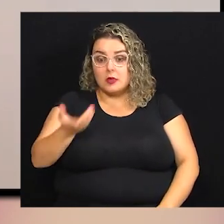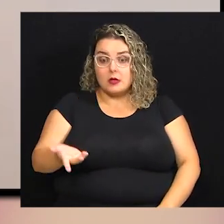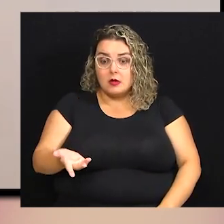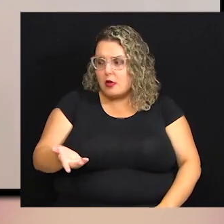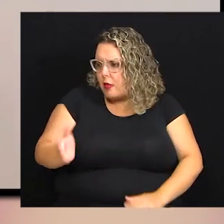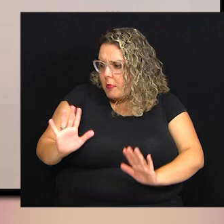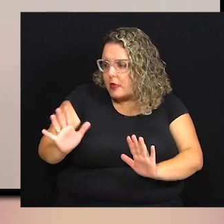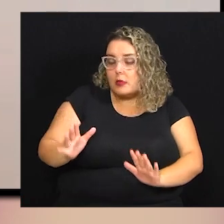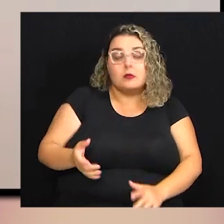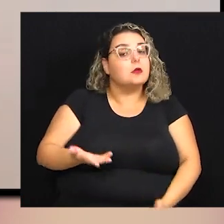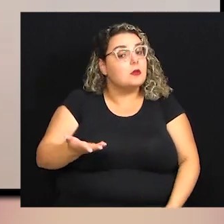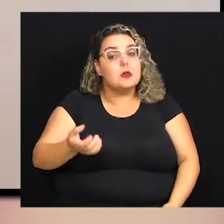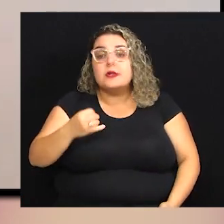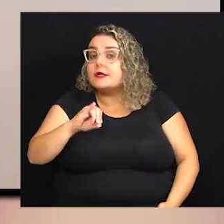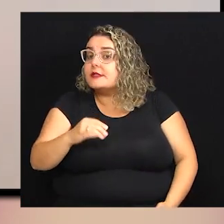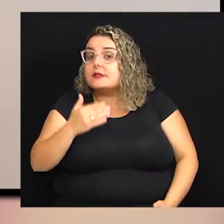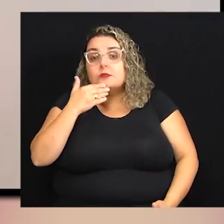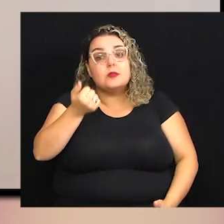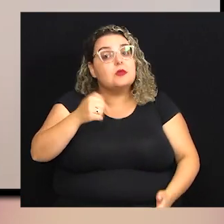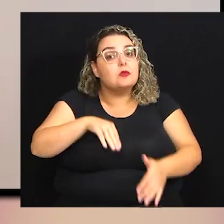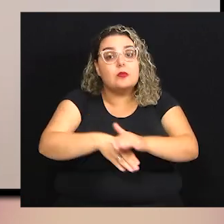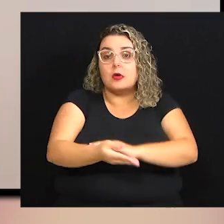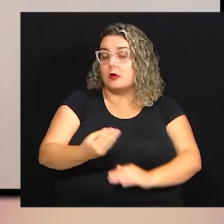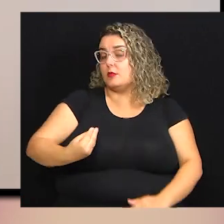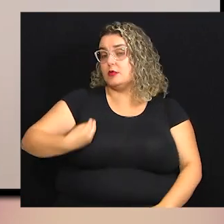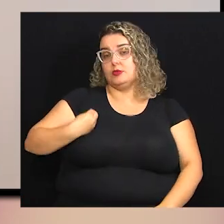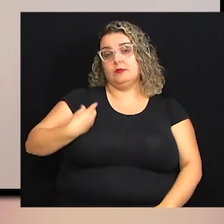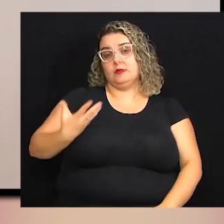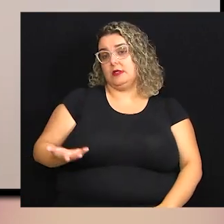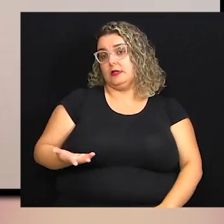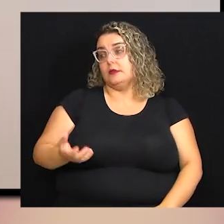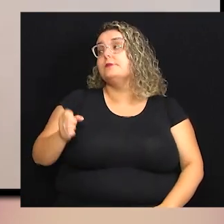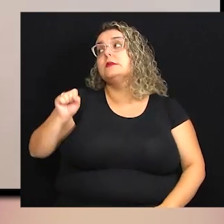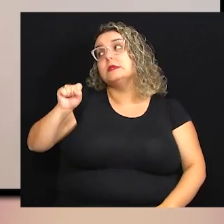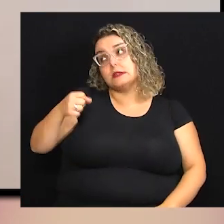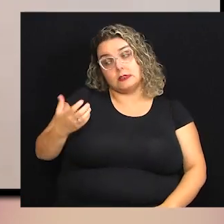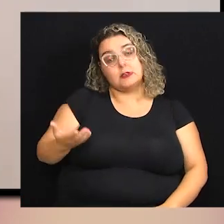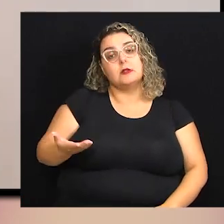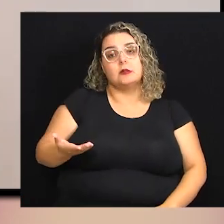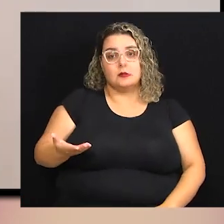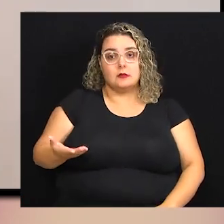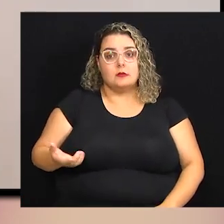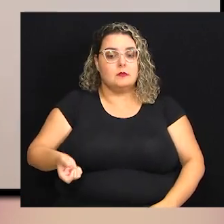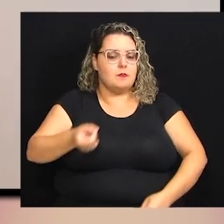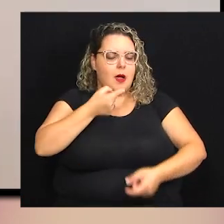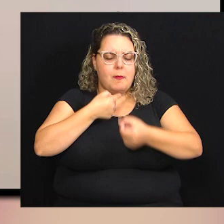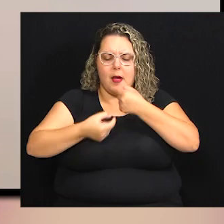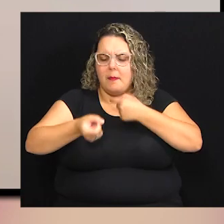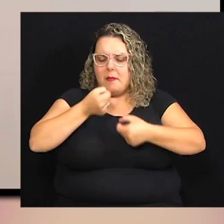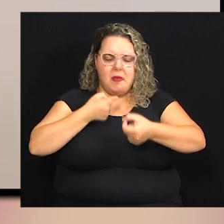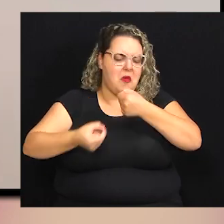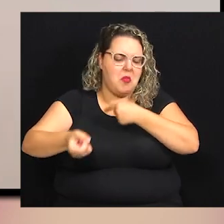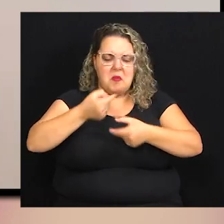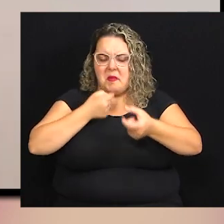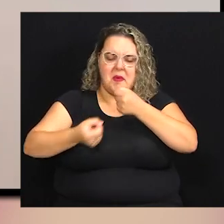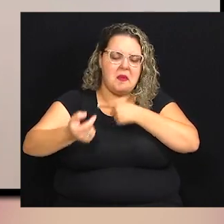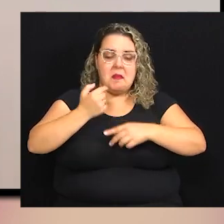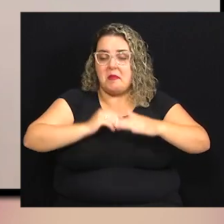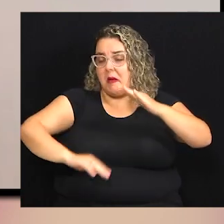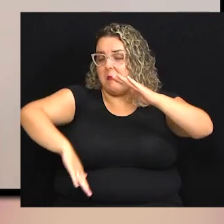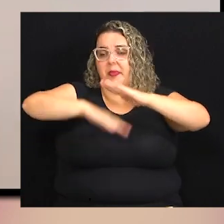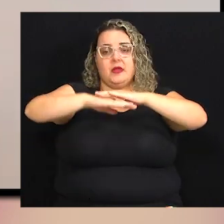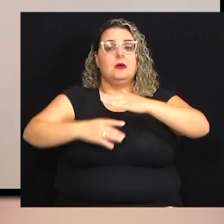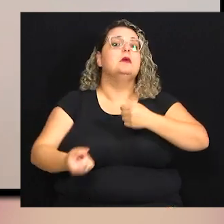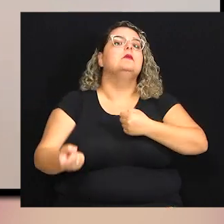remédio. Como não? Eu falei, não adianta se você não melhorar seu hábito de vida. Sim. Você vai se encher de remédio e